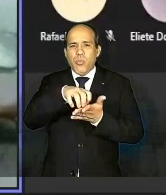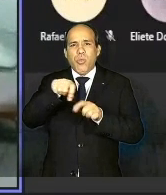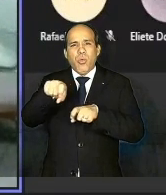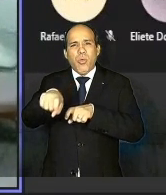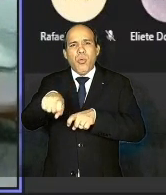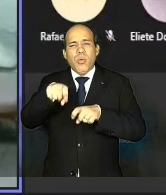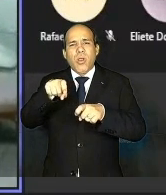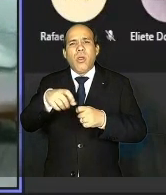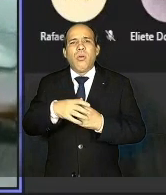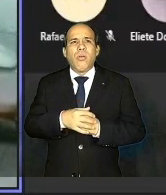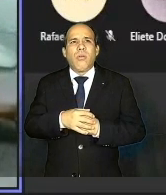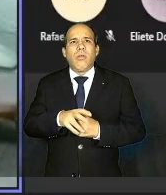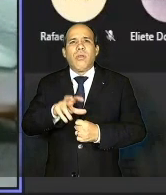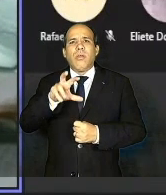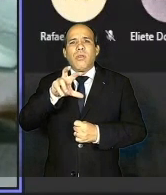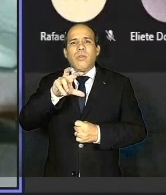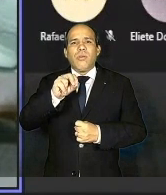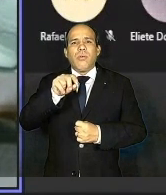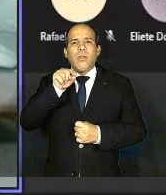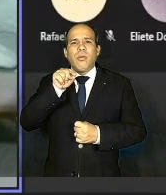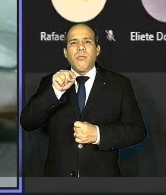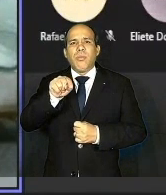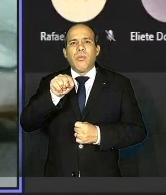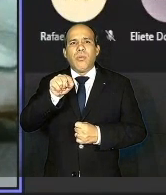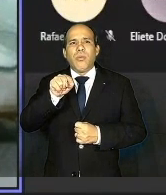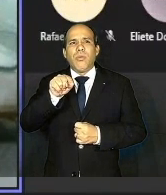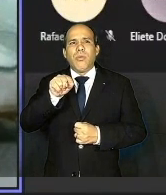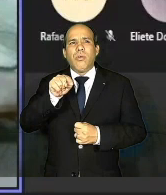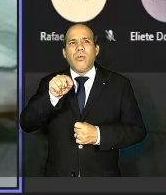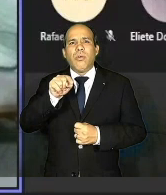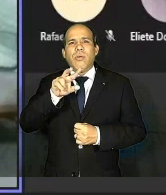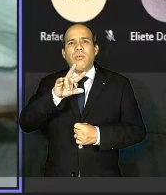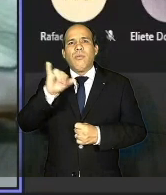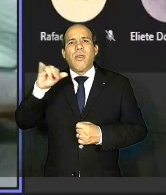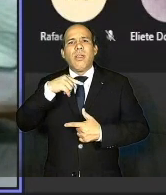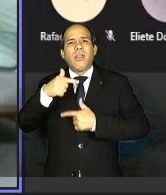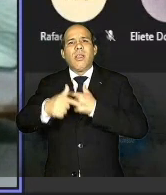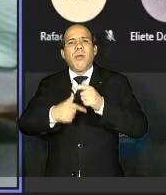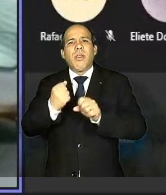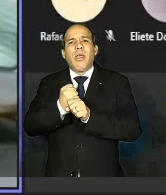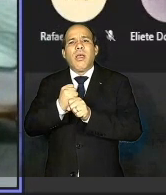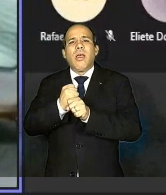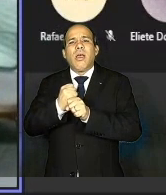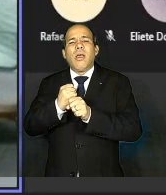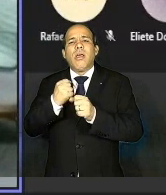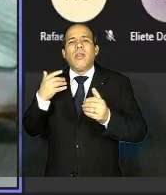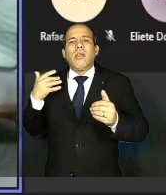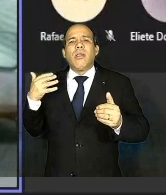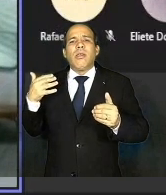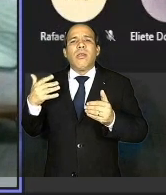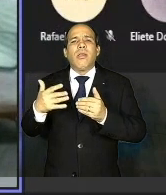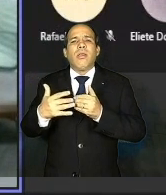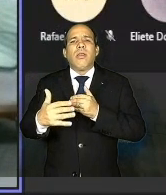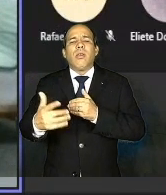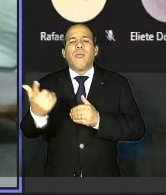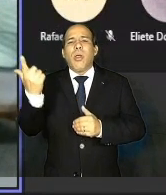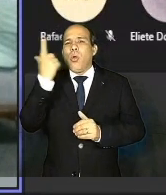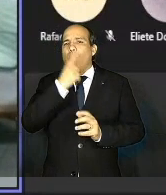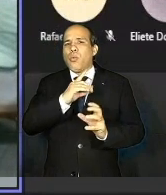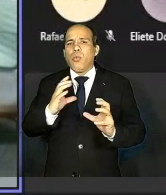dessa, né, no núcleo rural, receber 50 mil e ia trabalhar a vida